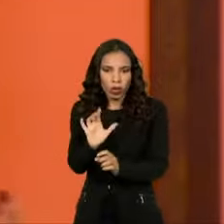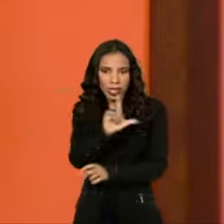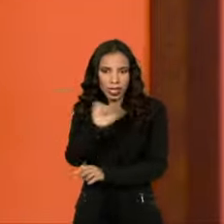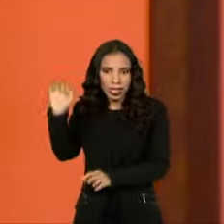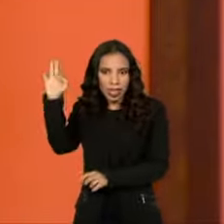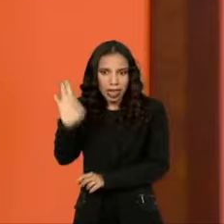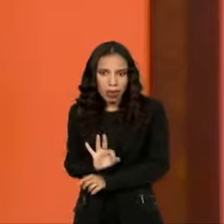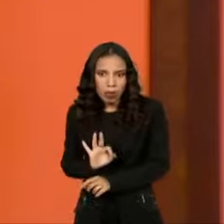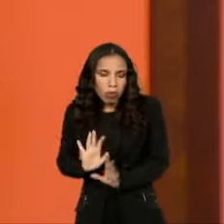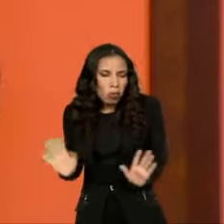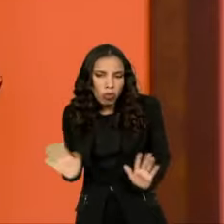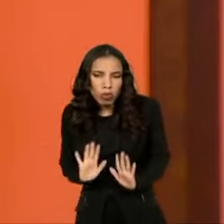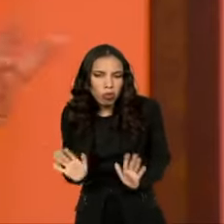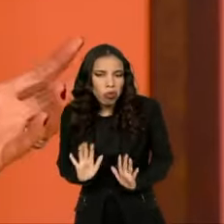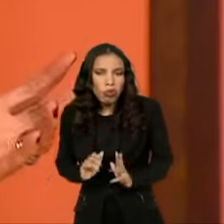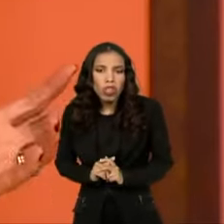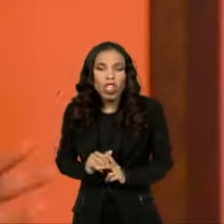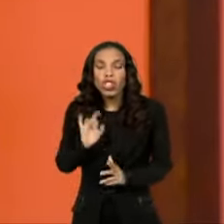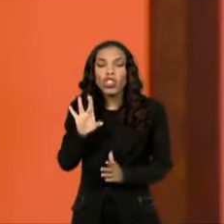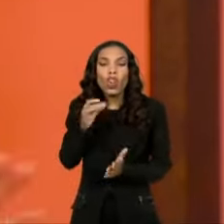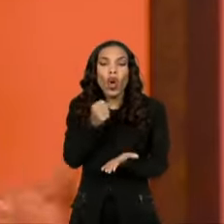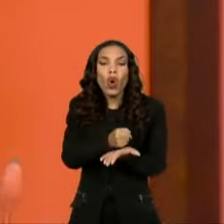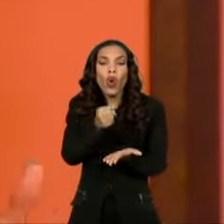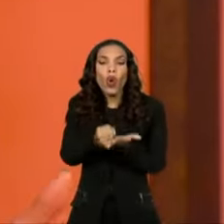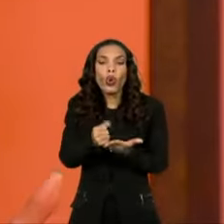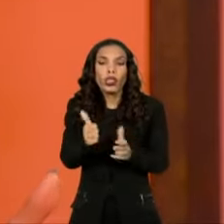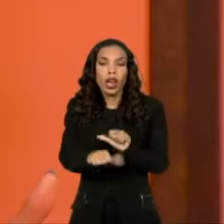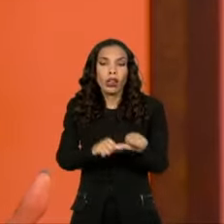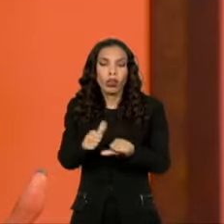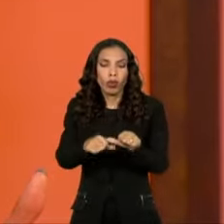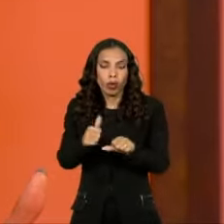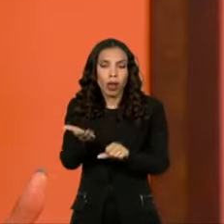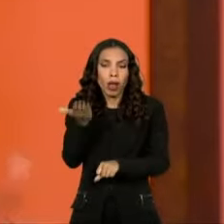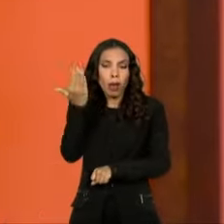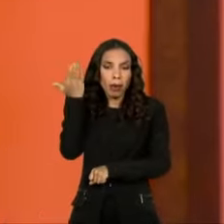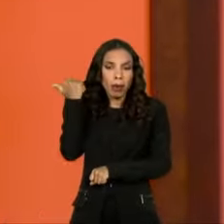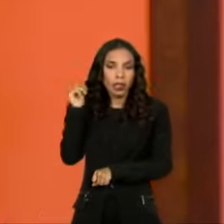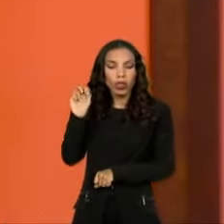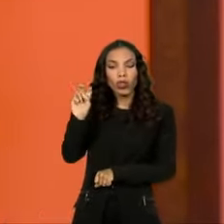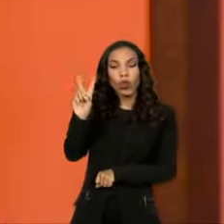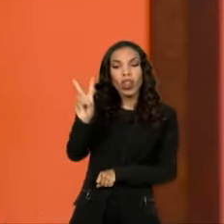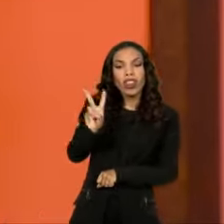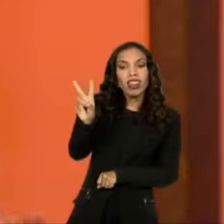né? Mudou o formato só. Mudou a forma de trabalhar. Eu já tinha feito o The Voice nessa forma nova.